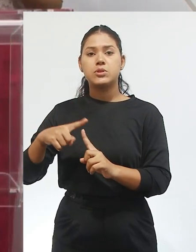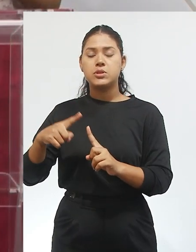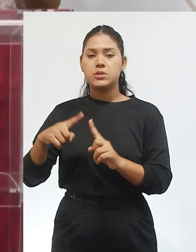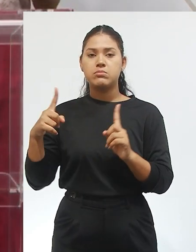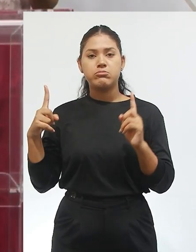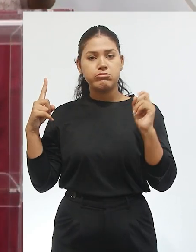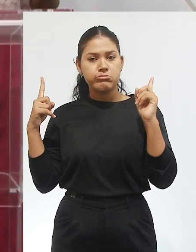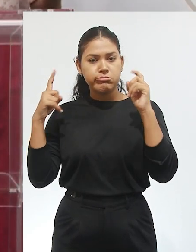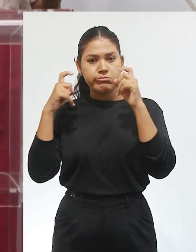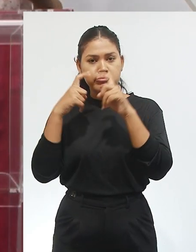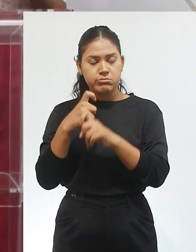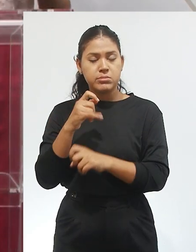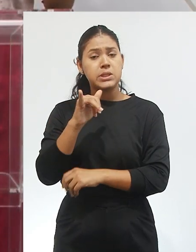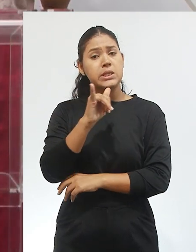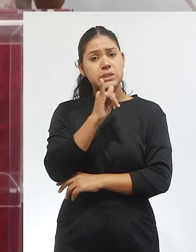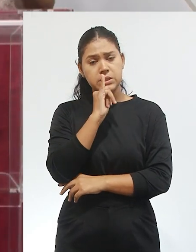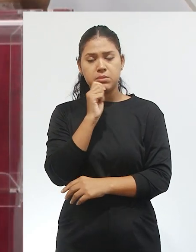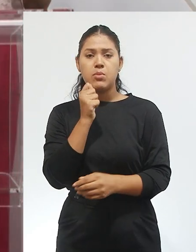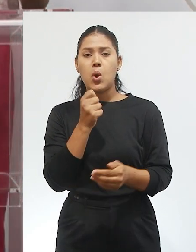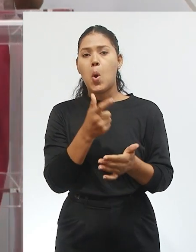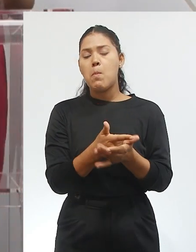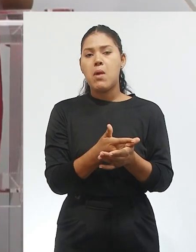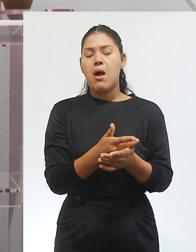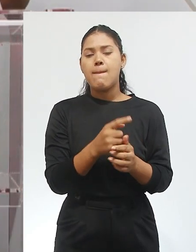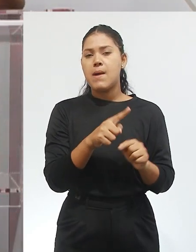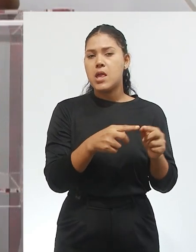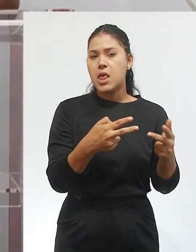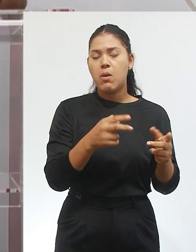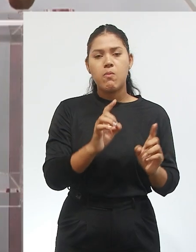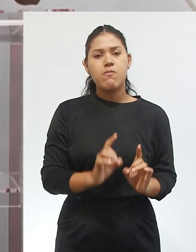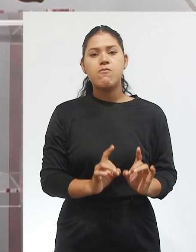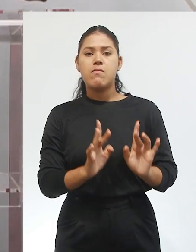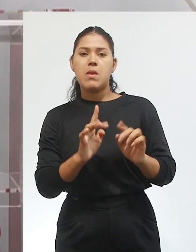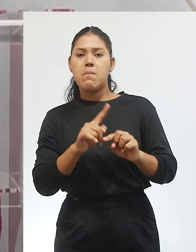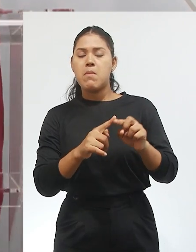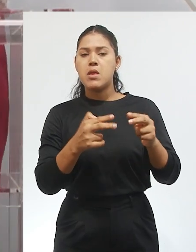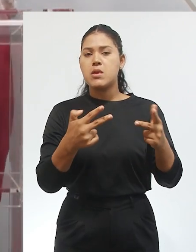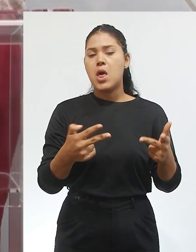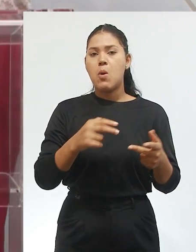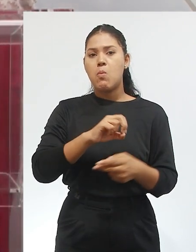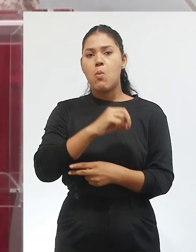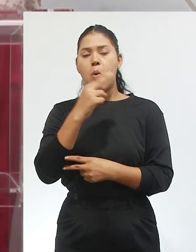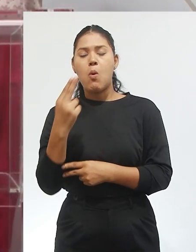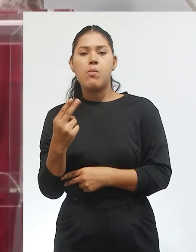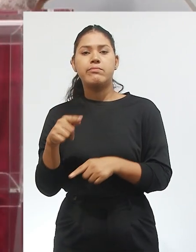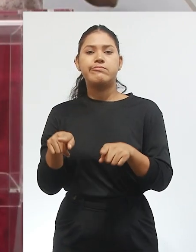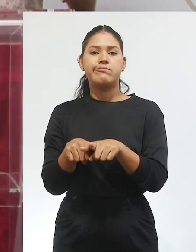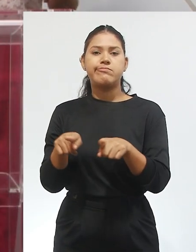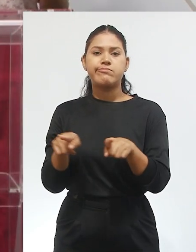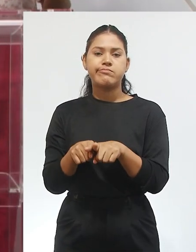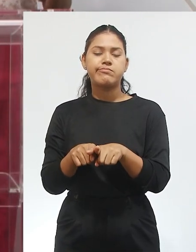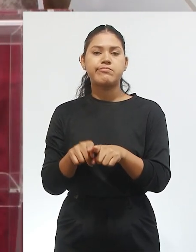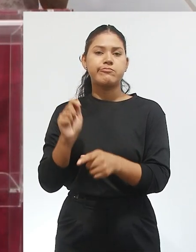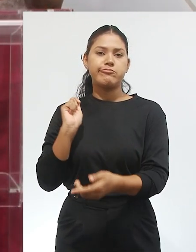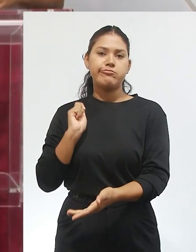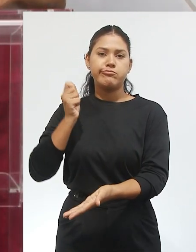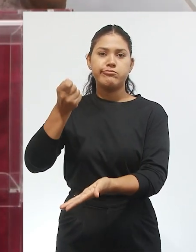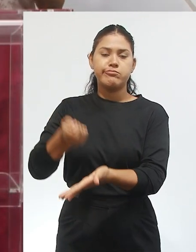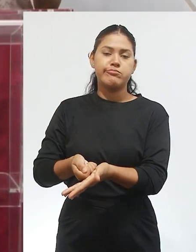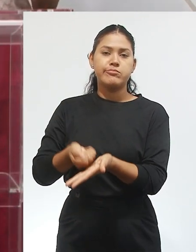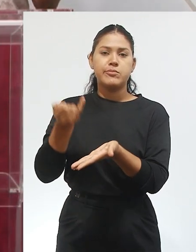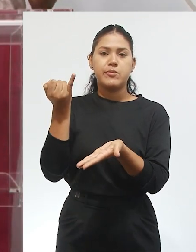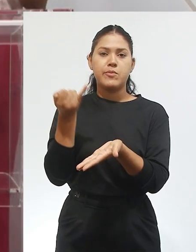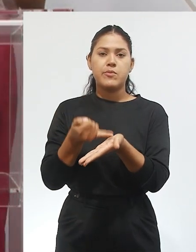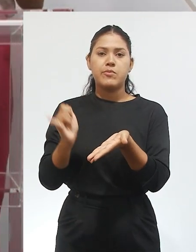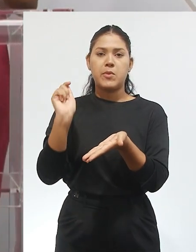Um exemplo de operação simples, a própria mercadoria para revenda, como eu falei. Já o que seria mais complexo, temos um pagamento de